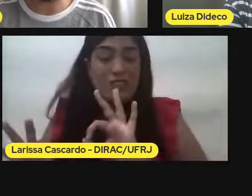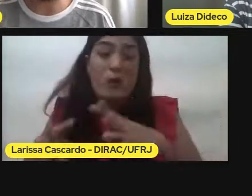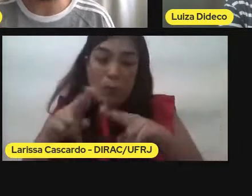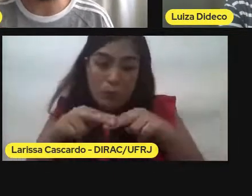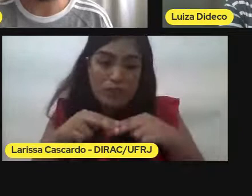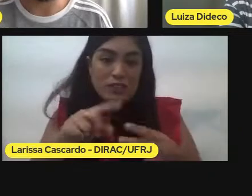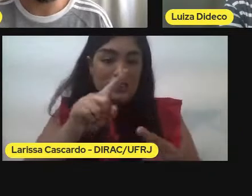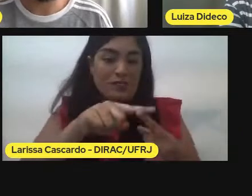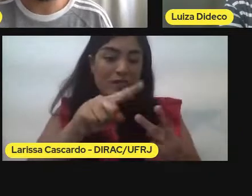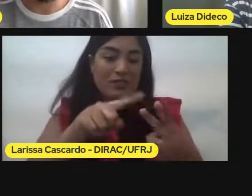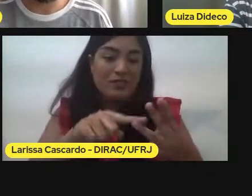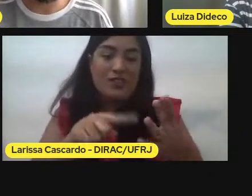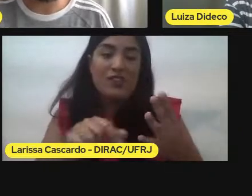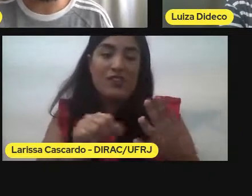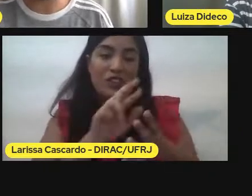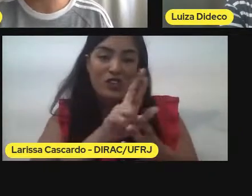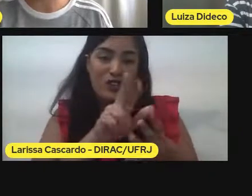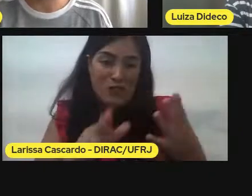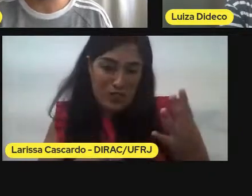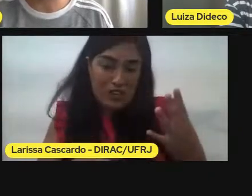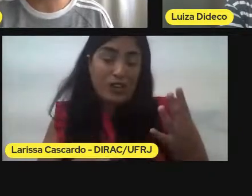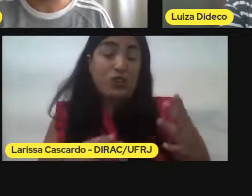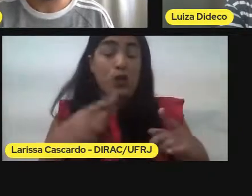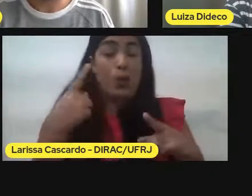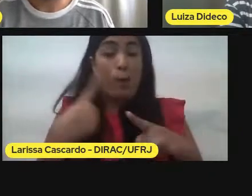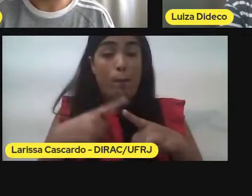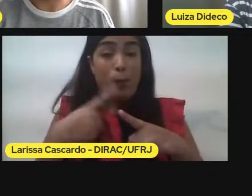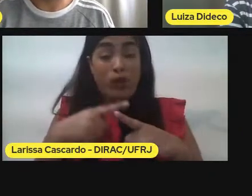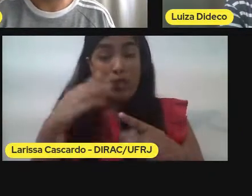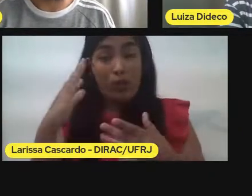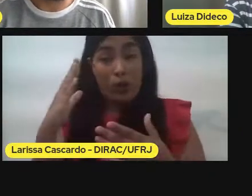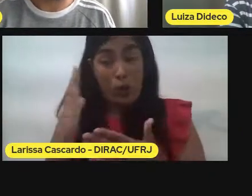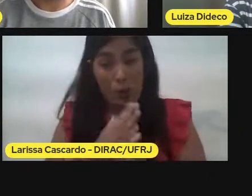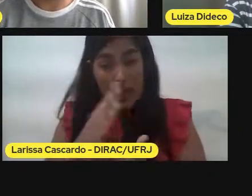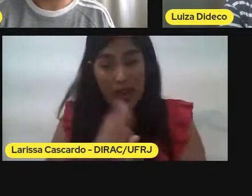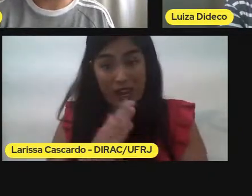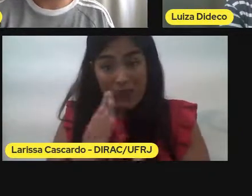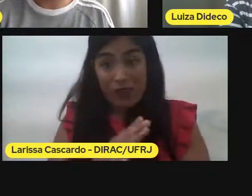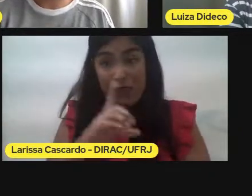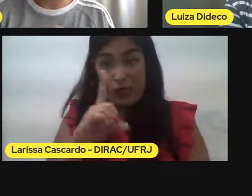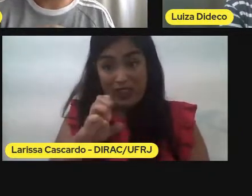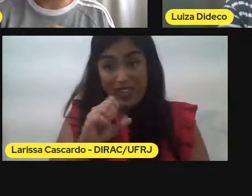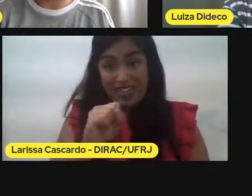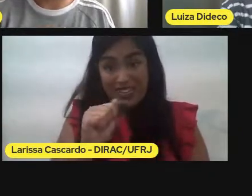genialidade do livro do Desassossego. Porque o livro do Desassossego, justamente por ser esse amontoado,